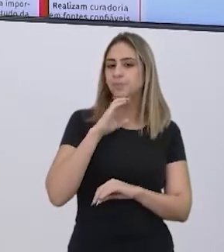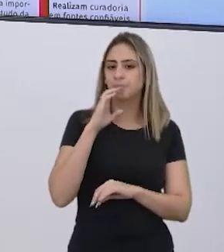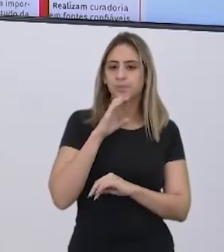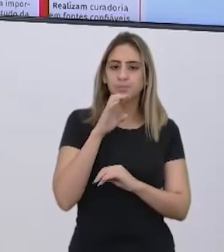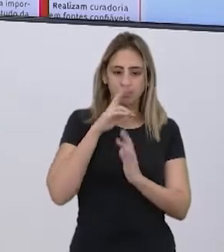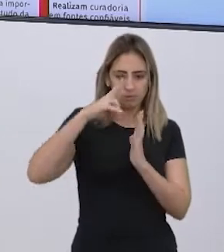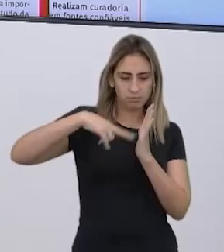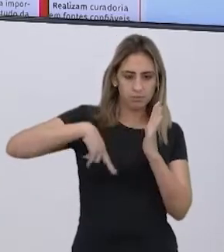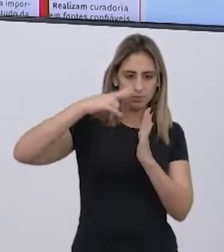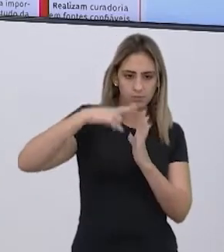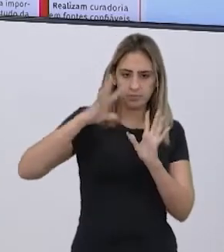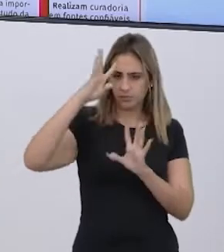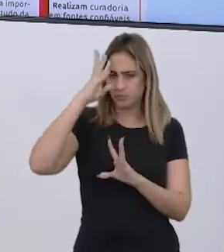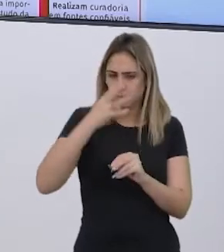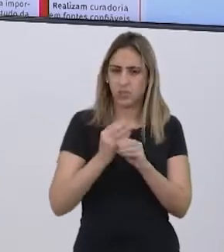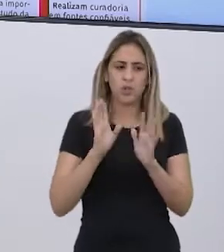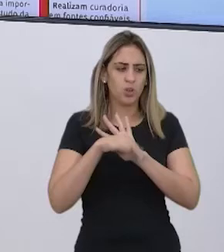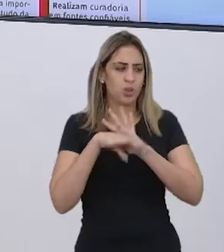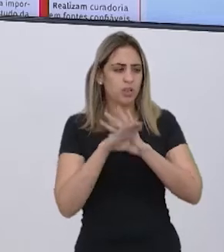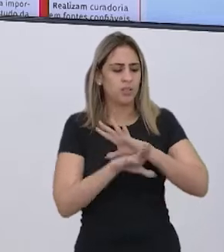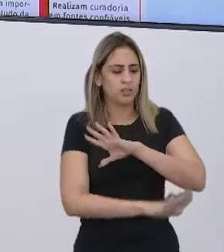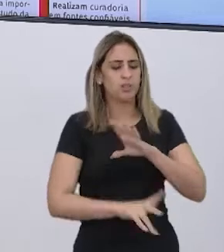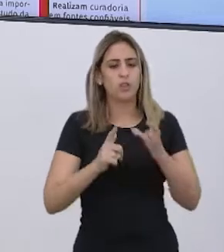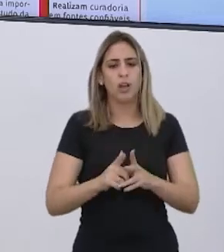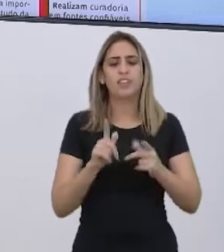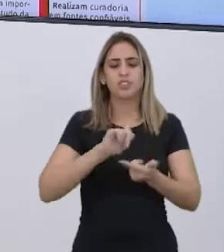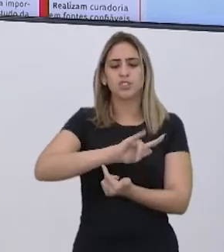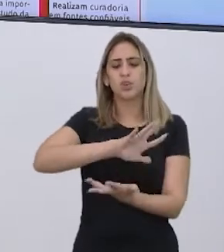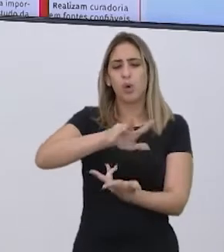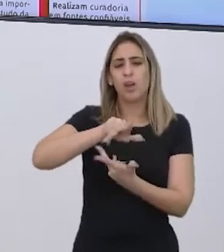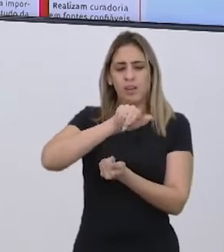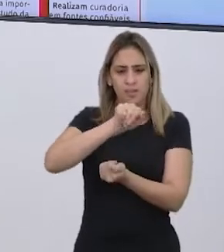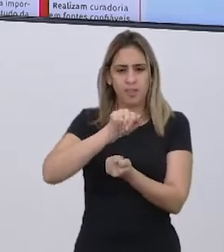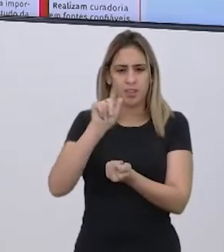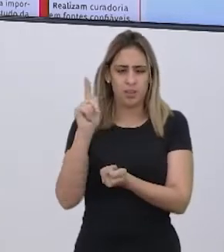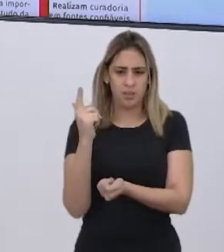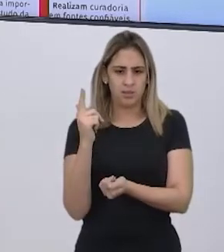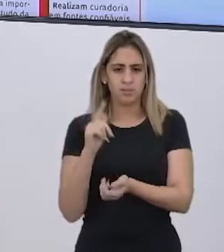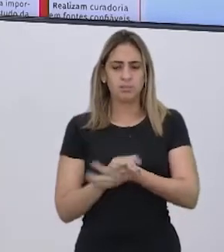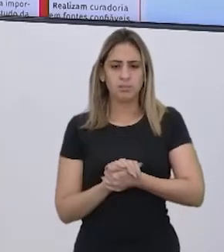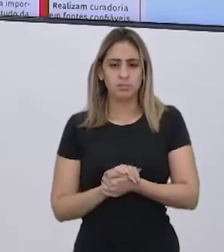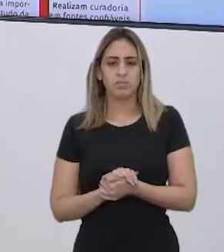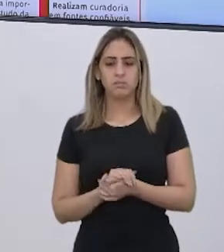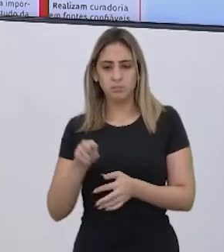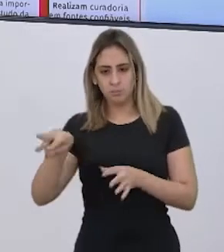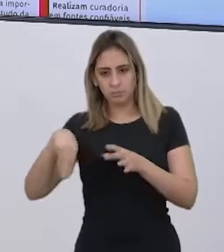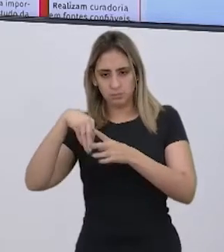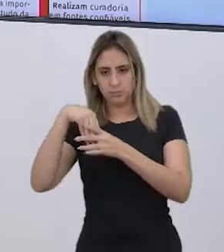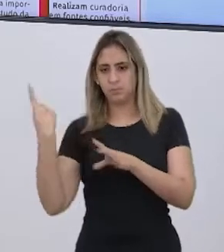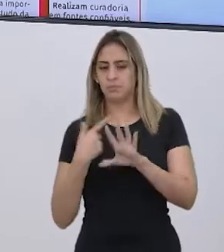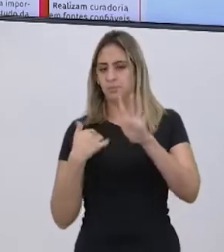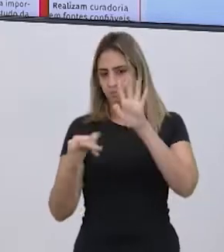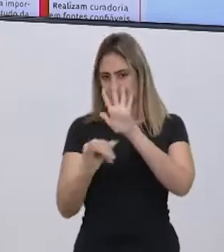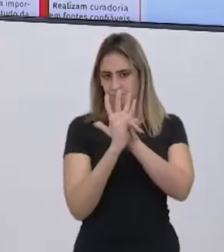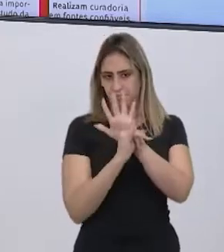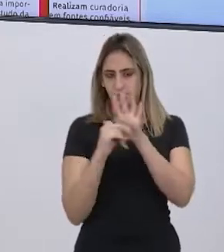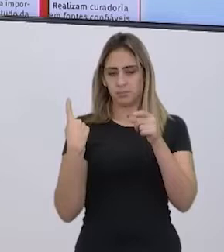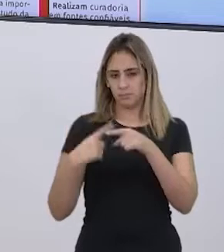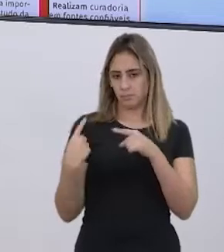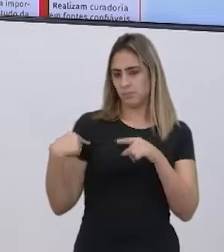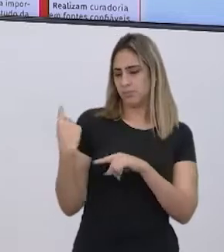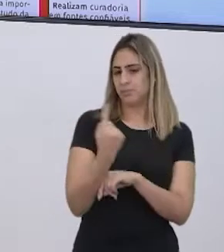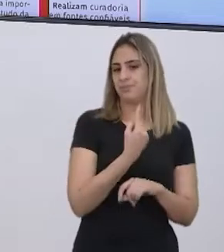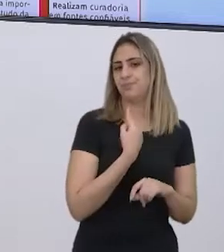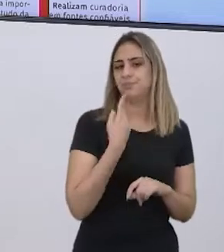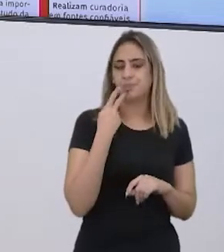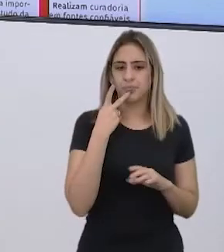que compreender o conceito de território na geografia, né? E o território tem a ver com a nossa identidade, porque se a gente está